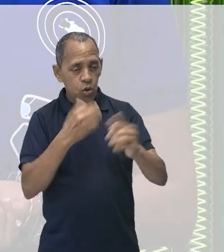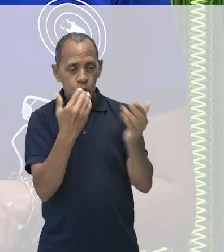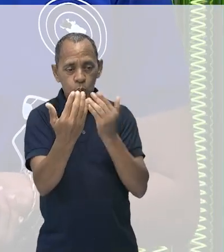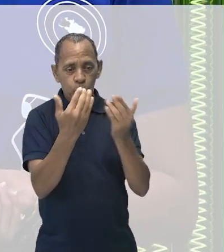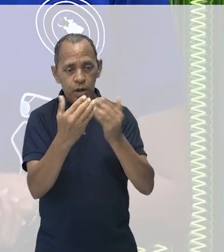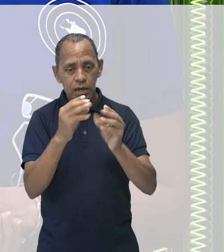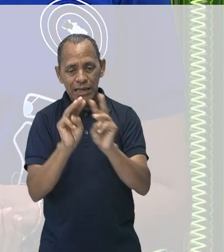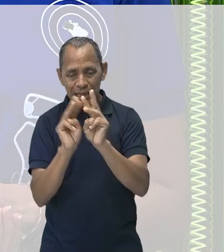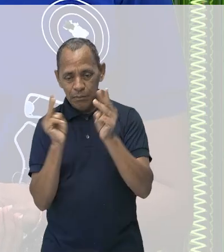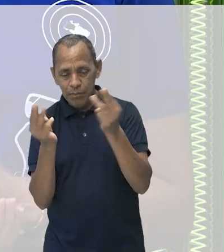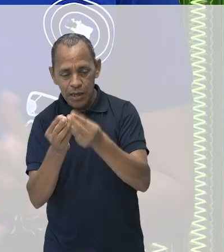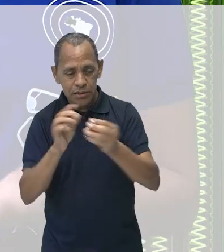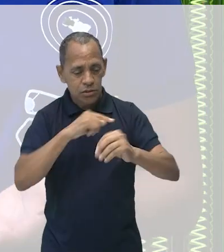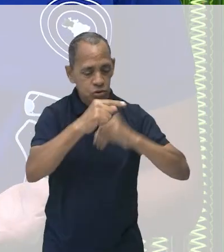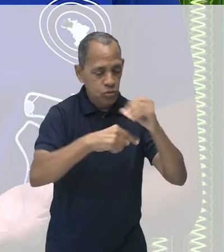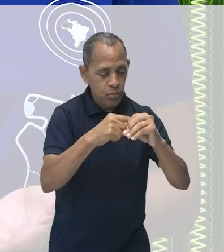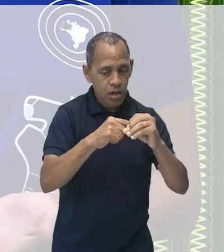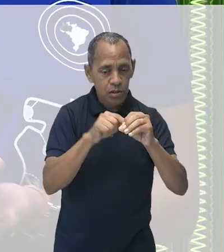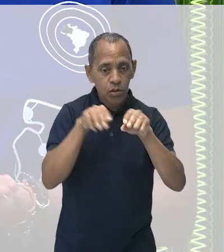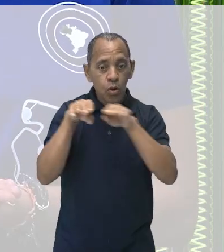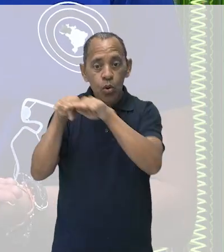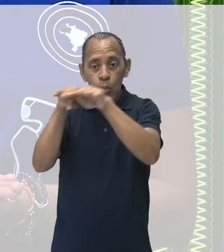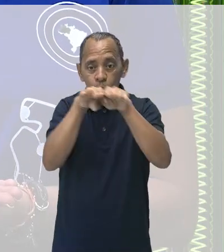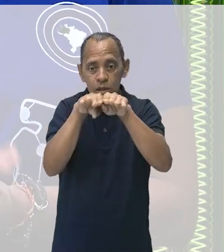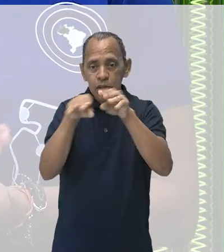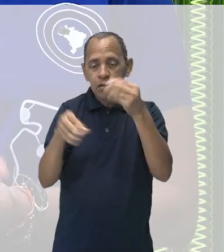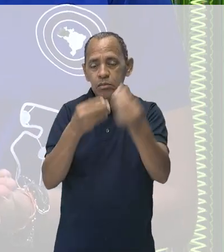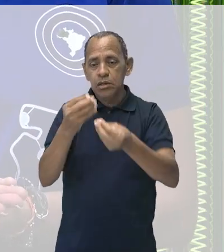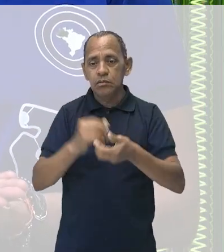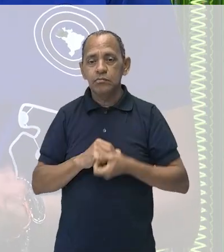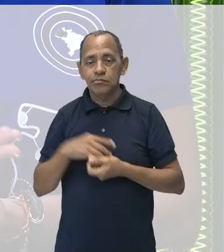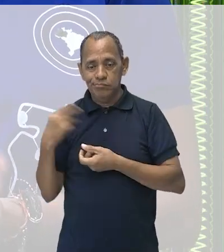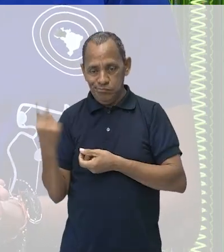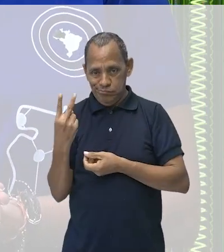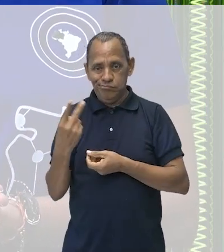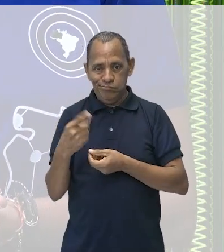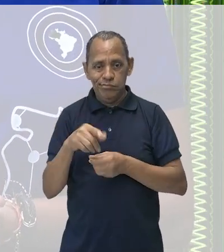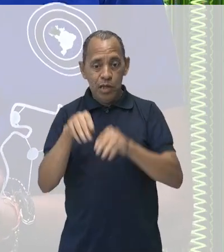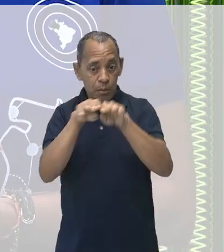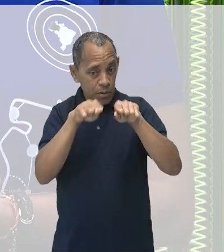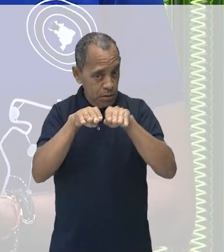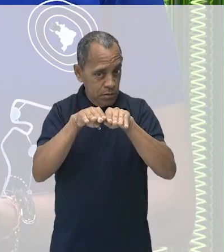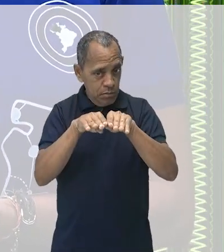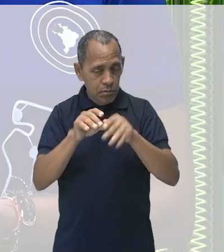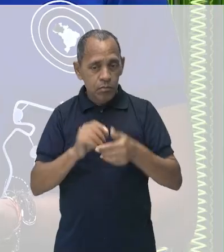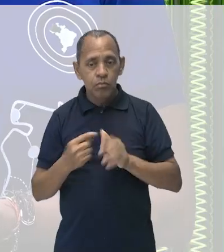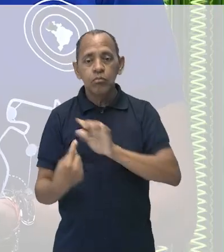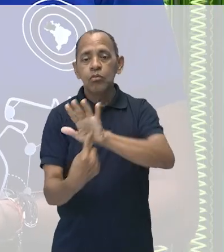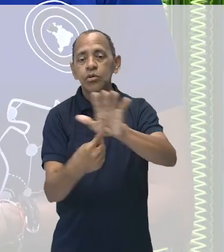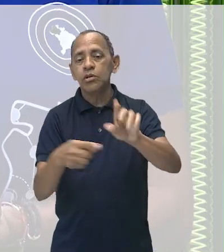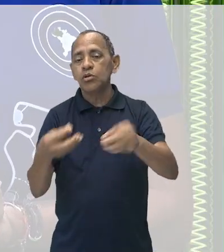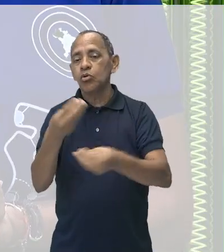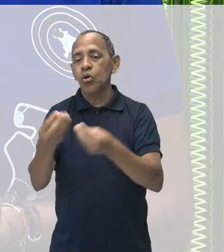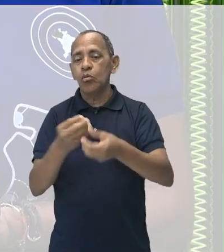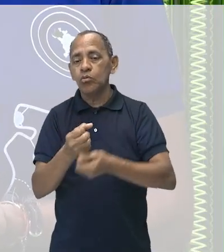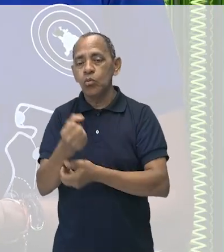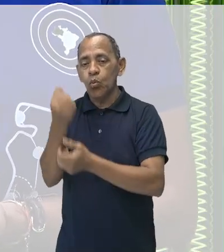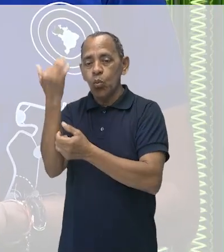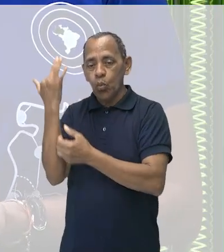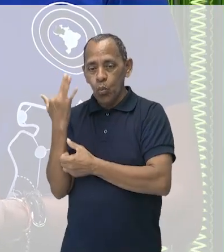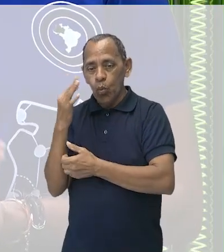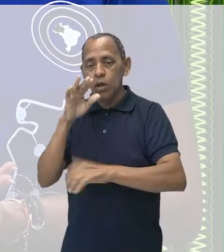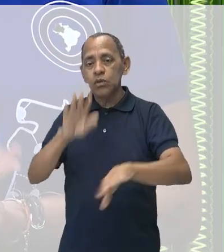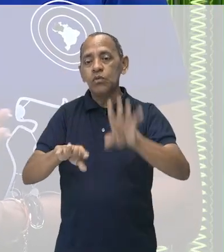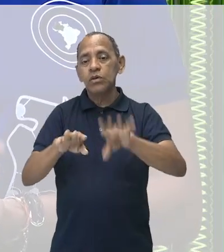a massa de um átomo com um padrão. Então, esse valor é o nosso padrão, indicando assim quantas vezes